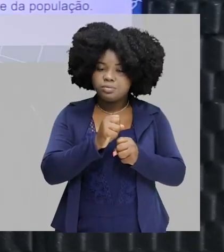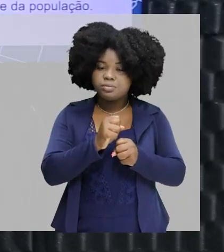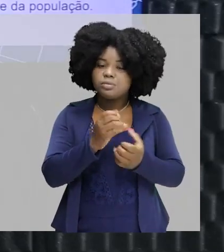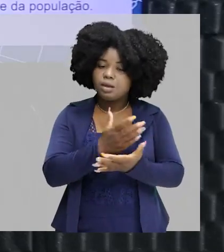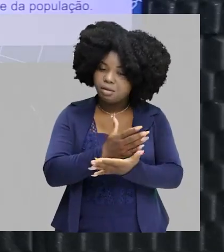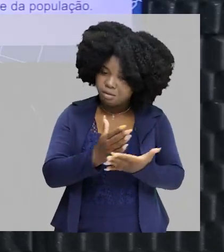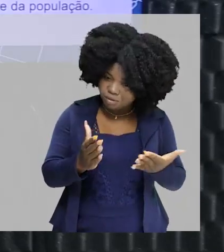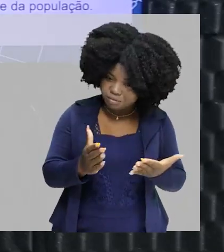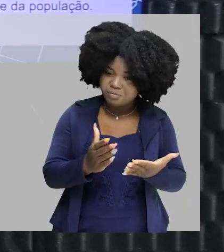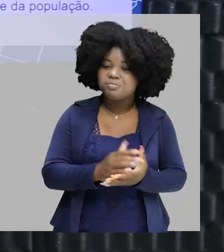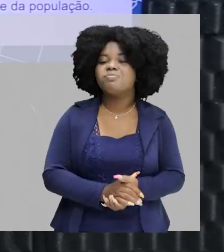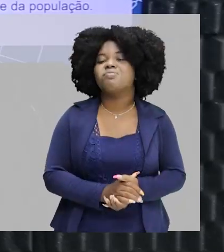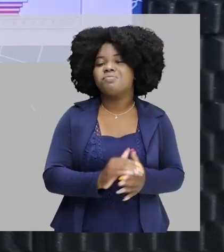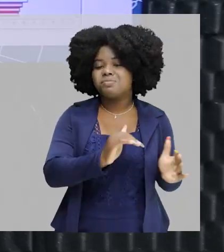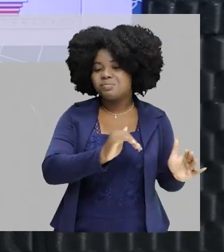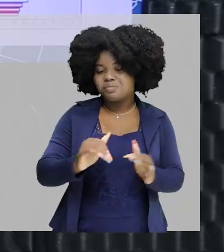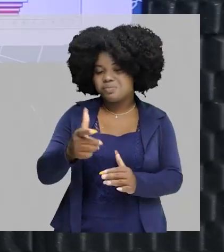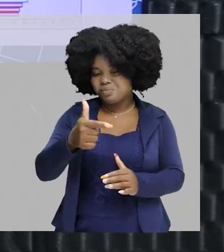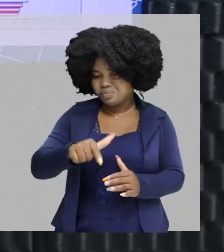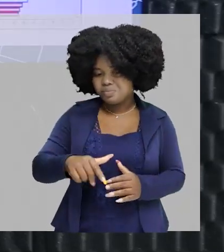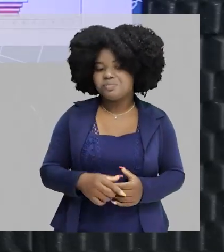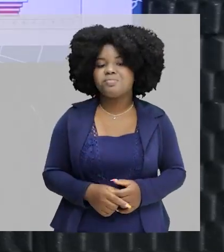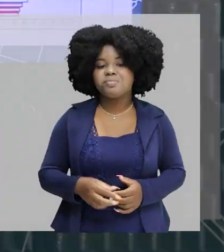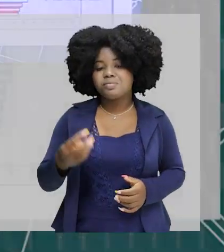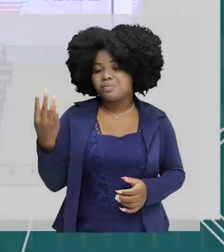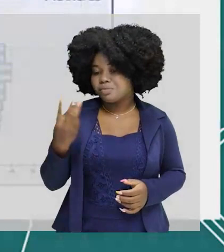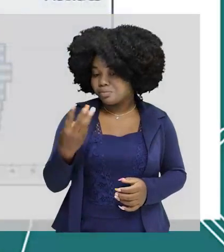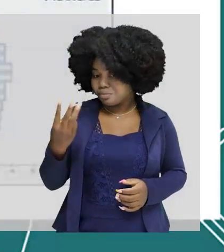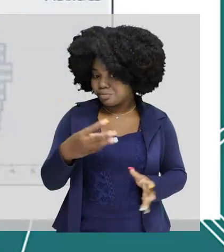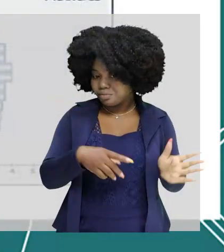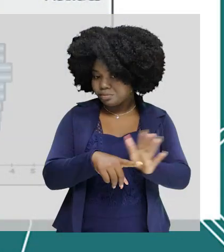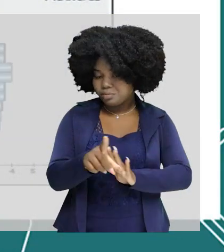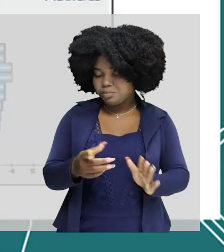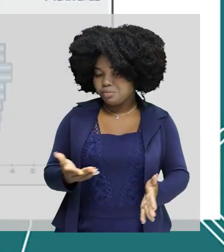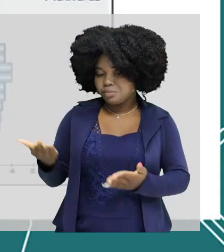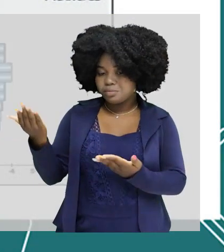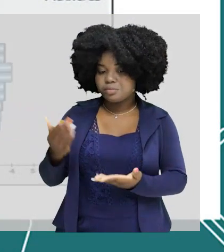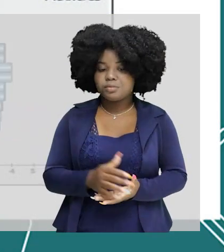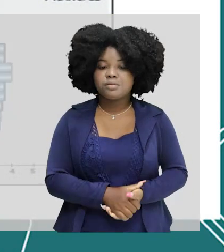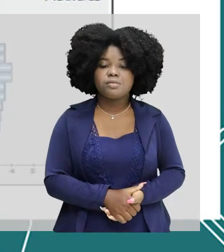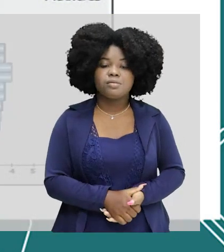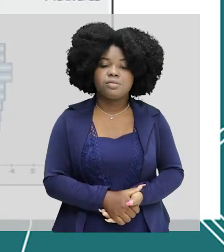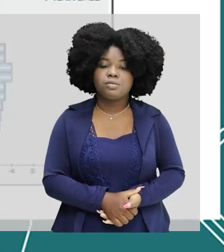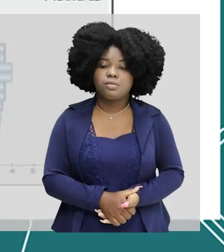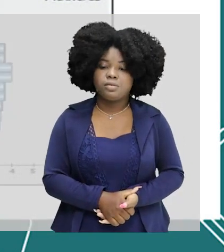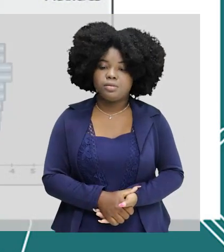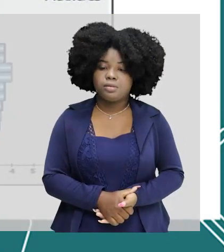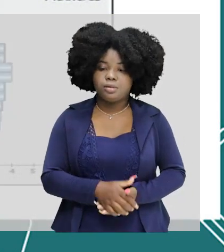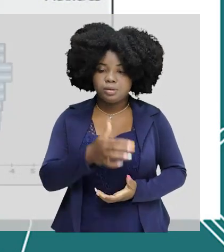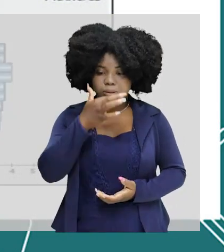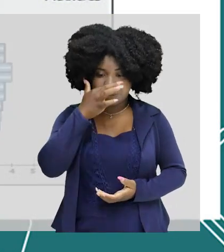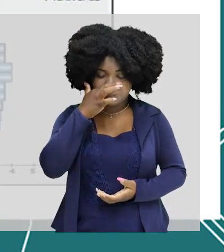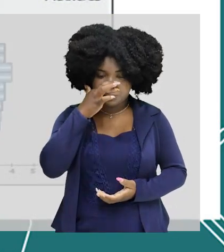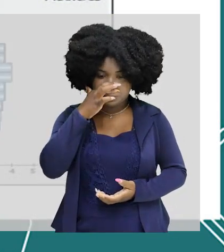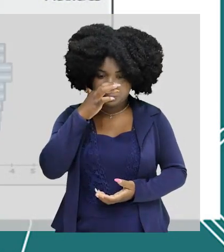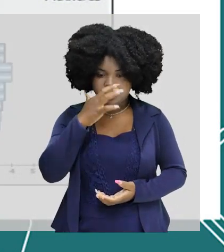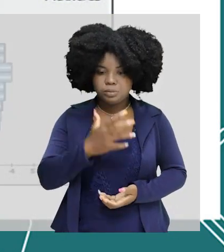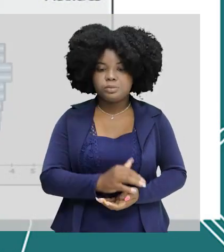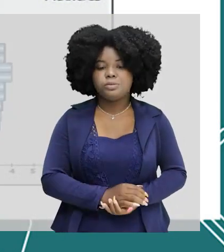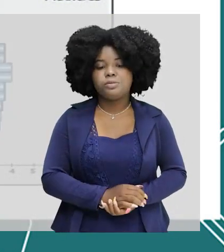Bora evoluir que tem mais coisa bacana. Olha a terceira questão. Analise os gráficos a seguir e